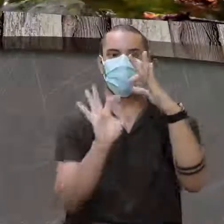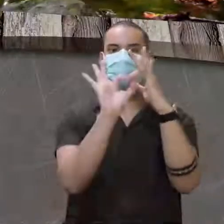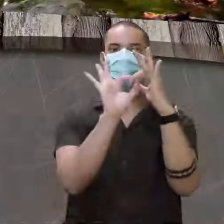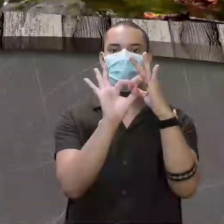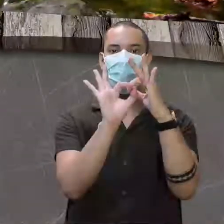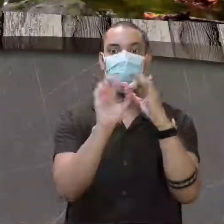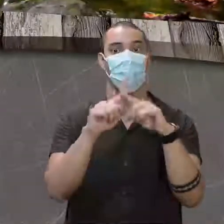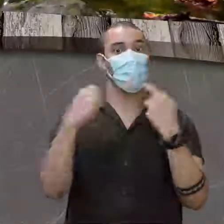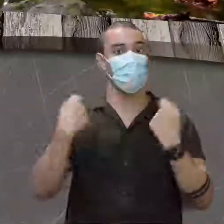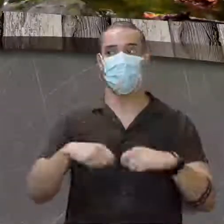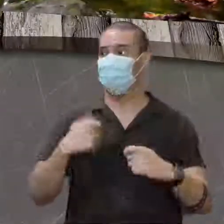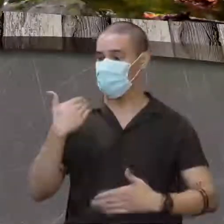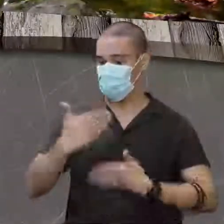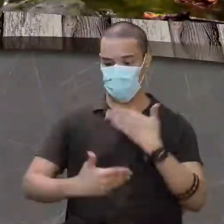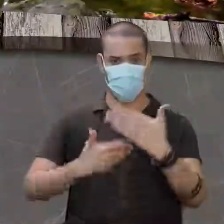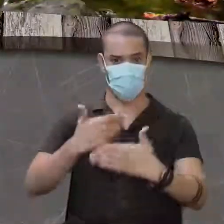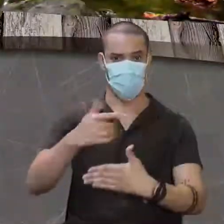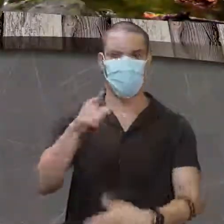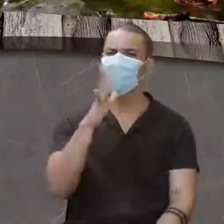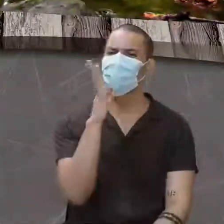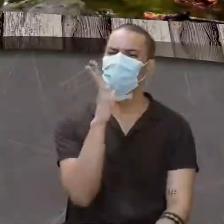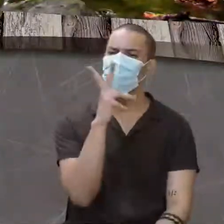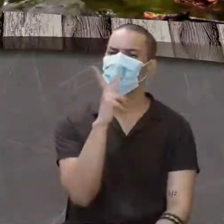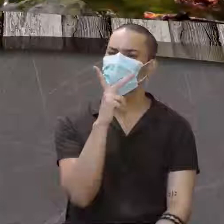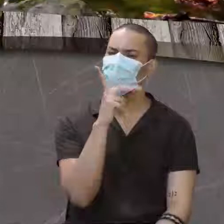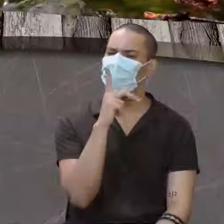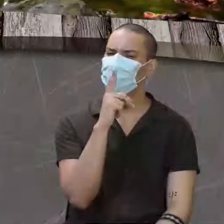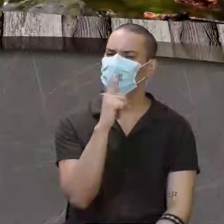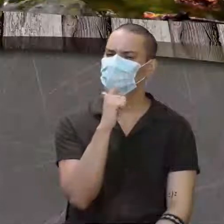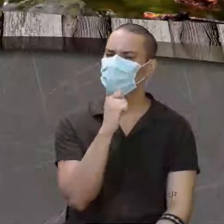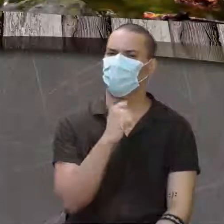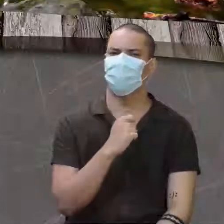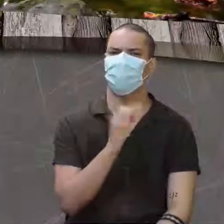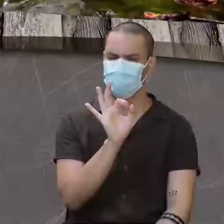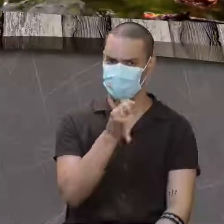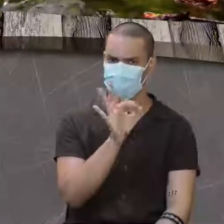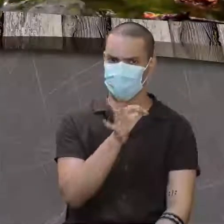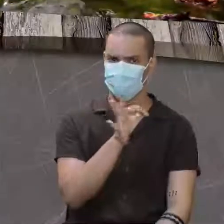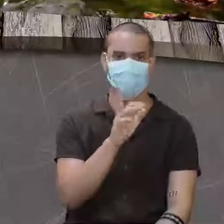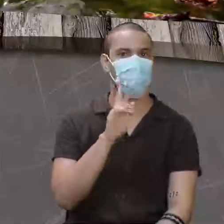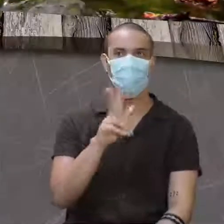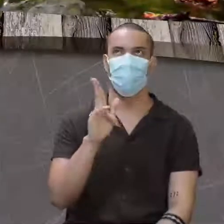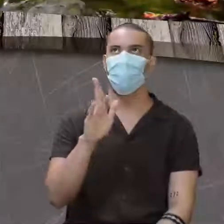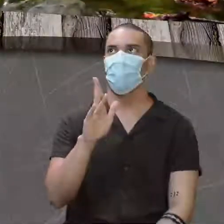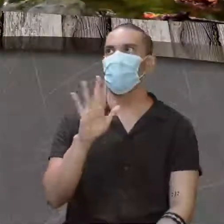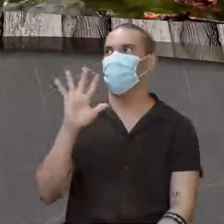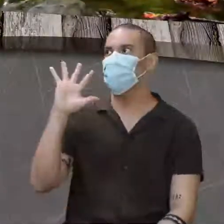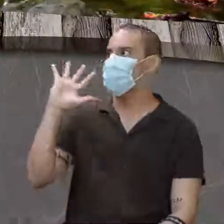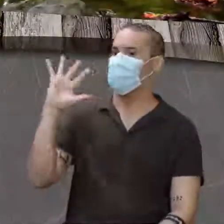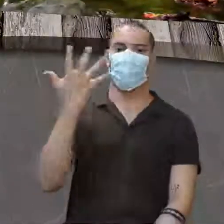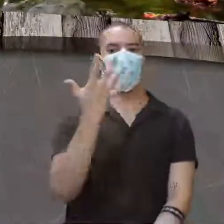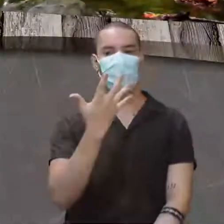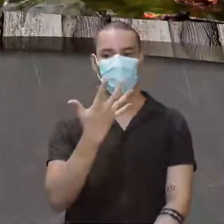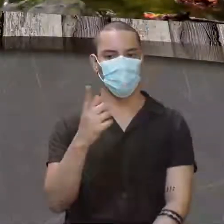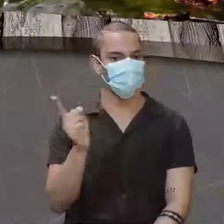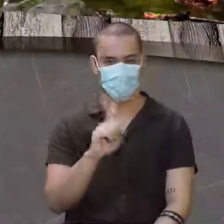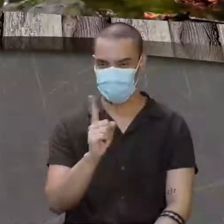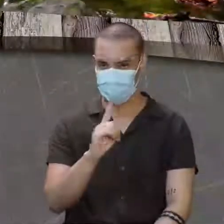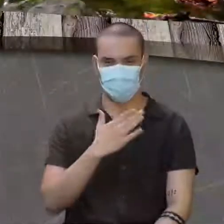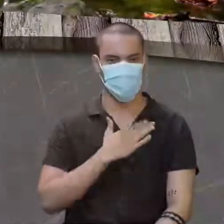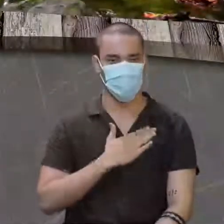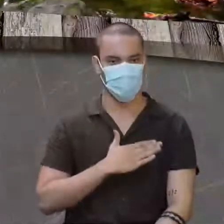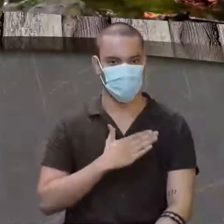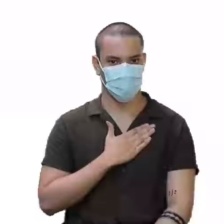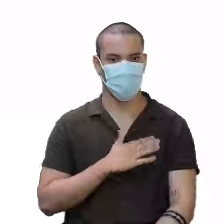ir passo a passo. E isso demora, tá? Não é da noite para o dia. Vamos acompanhar